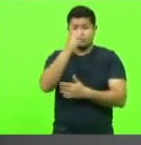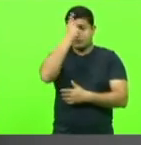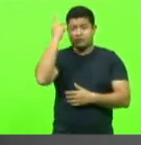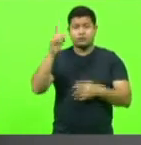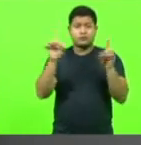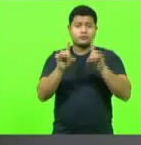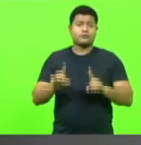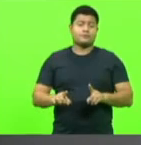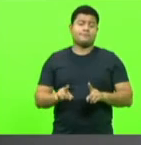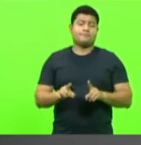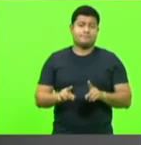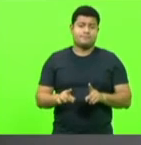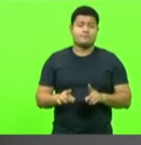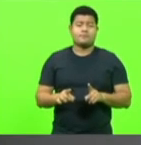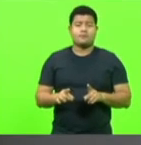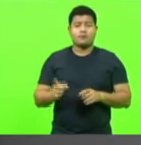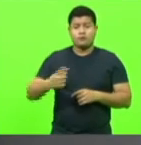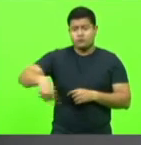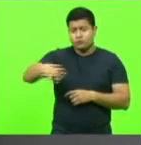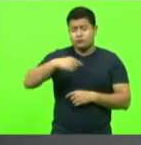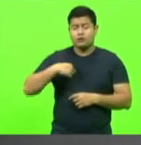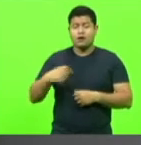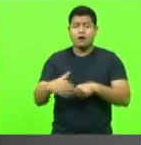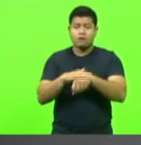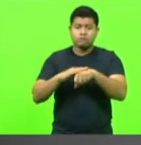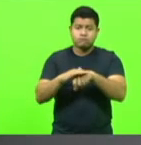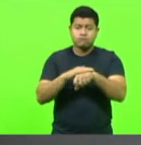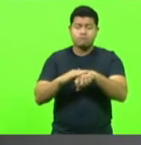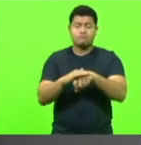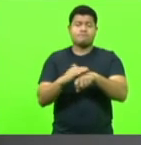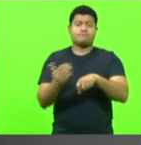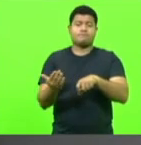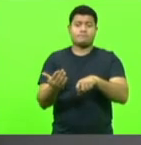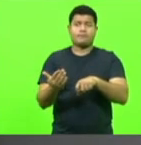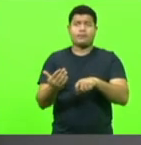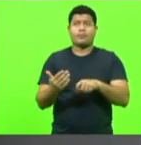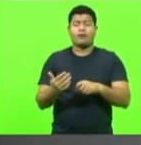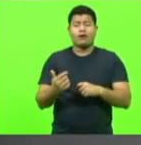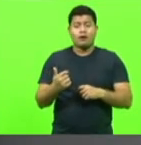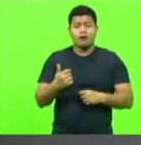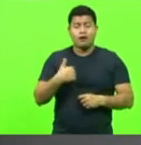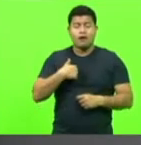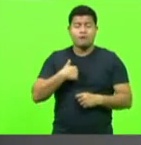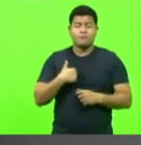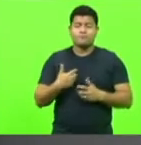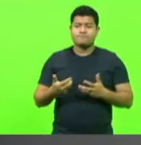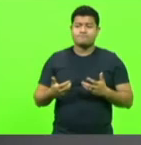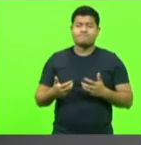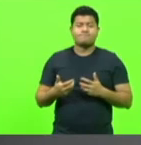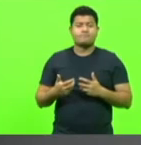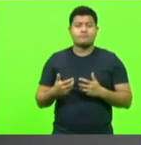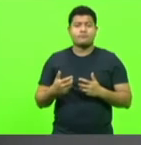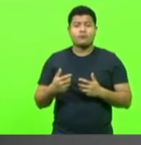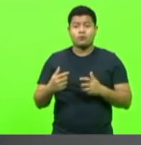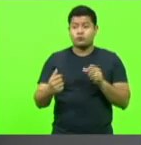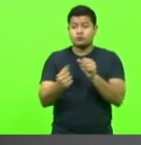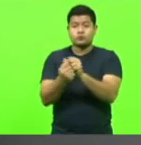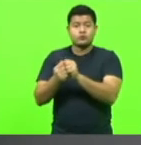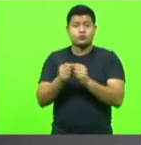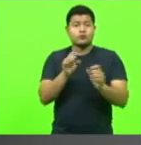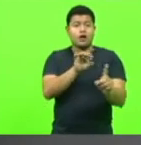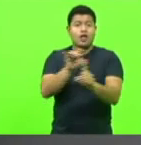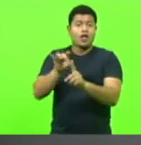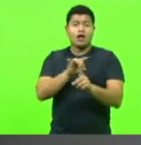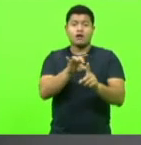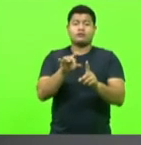com deficiência nós vamos conversando sobre isso e eu e juntamente com